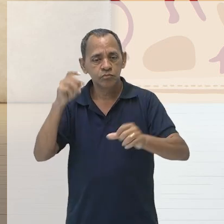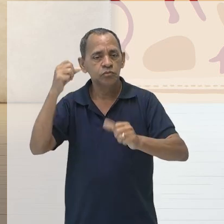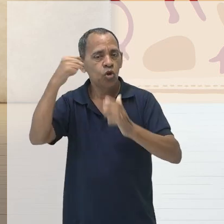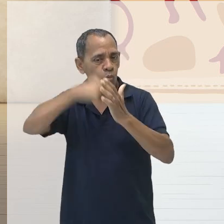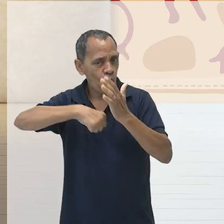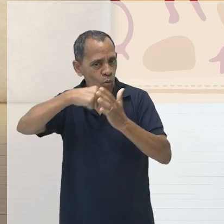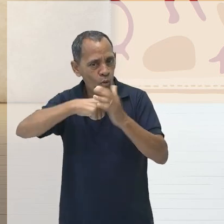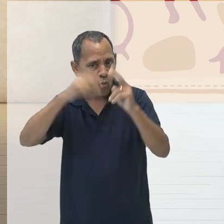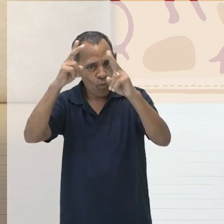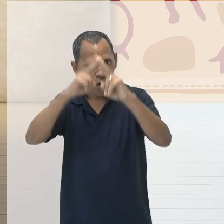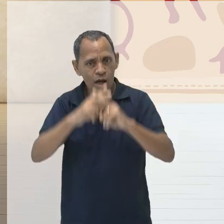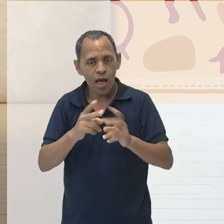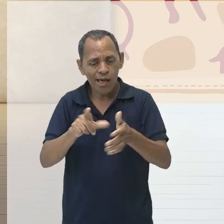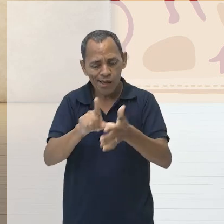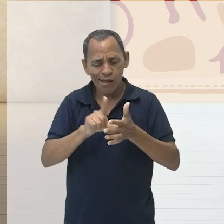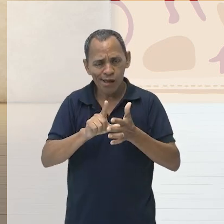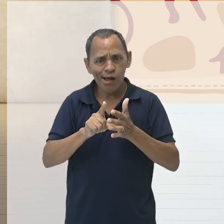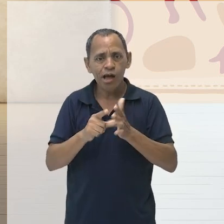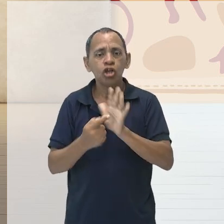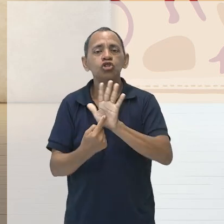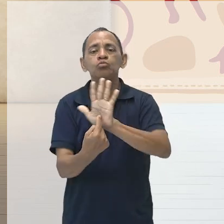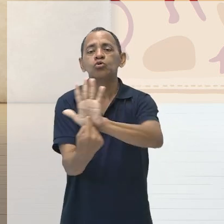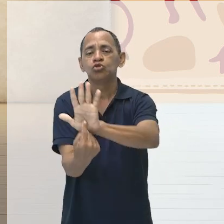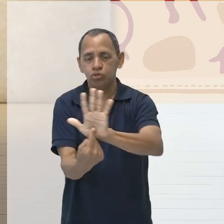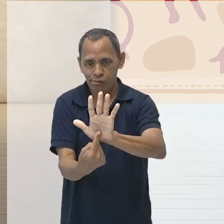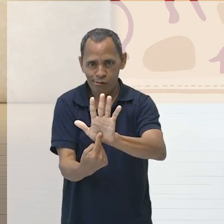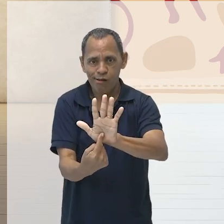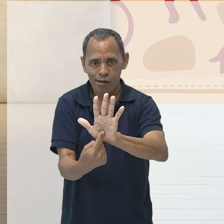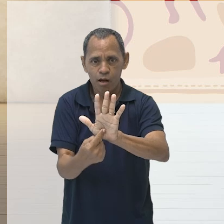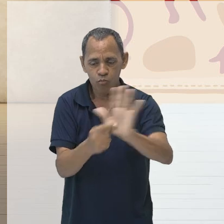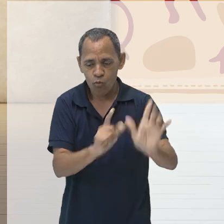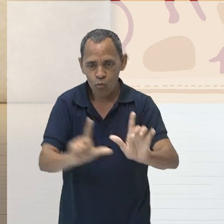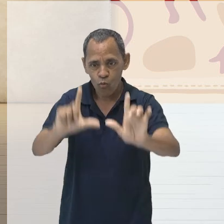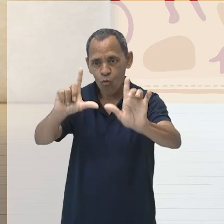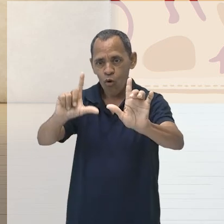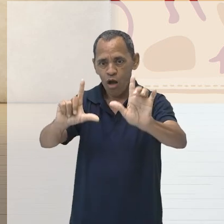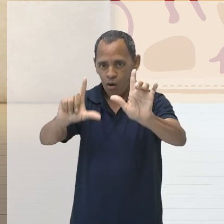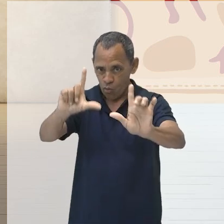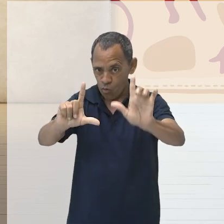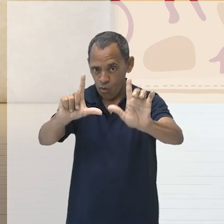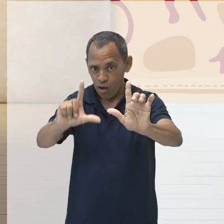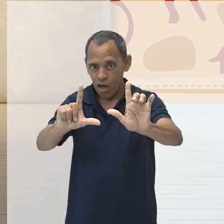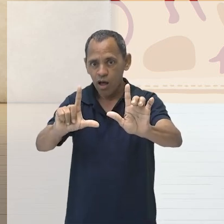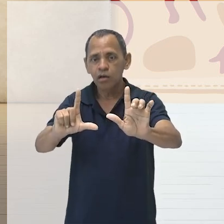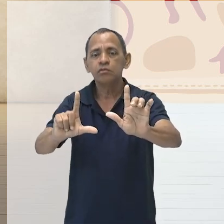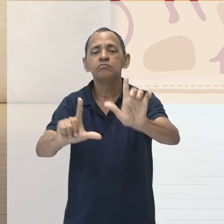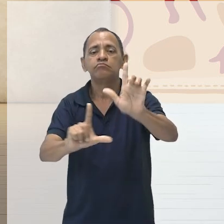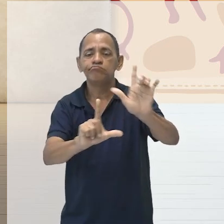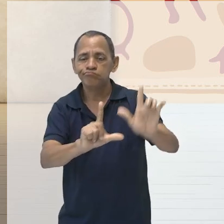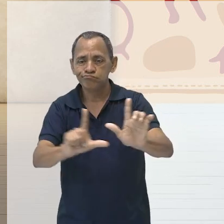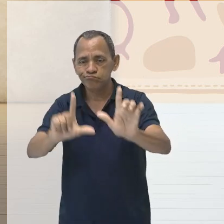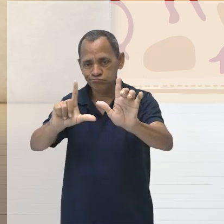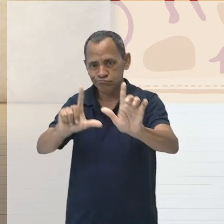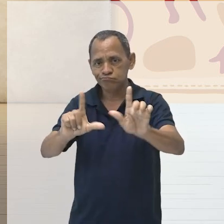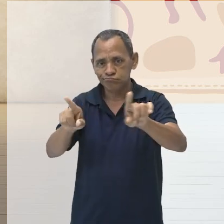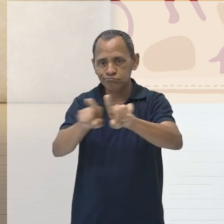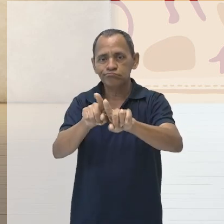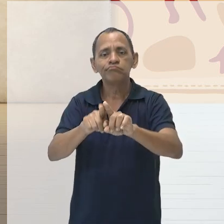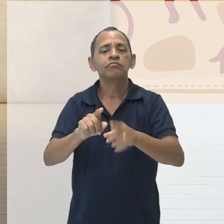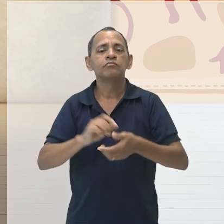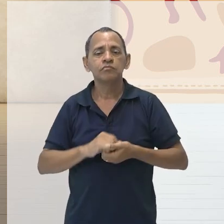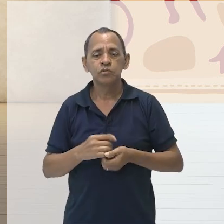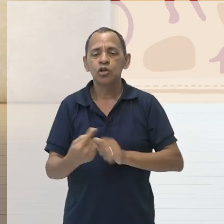alguns quadros e esculturas, eu quero dizer a vocês que a luta, ela faz parte da